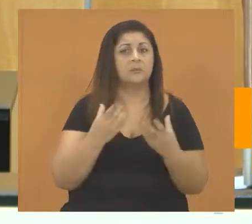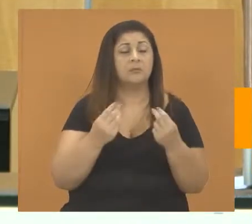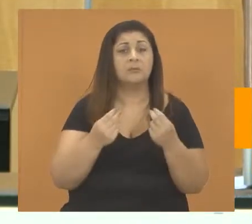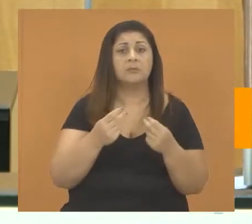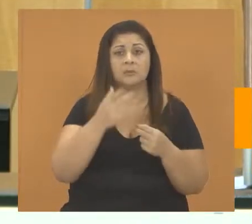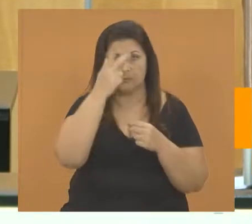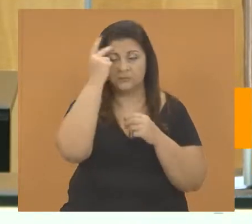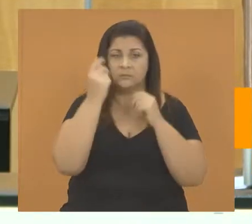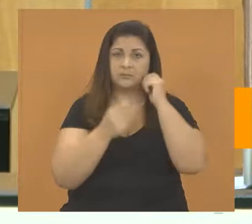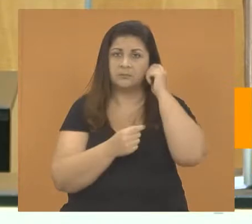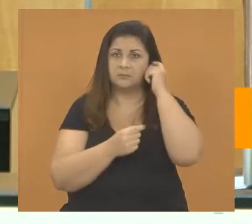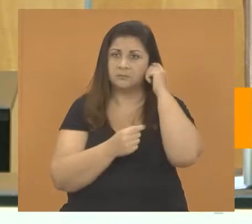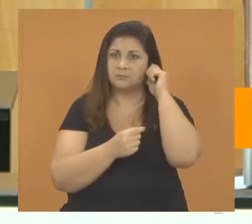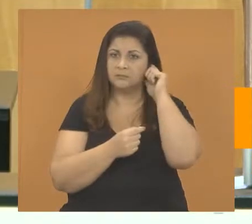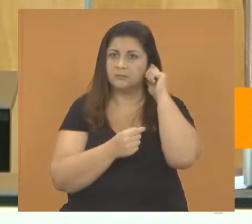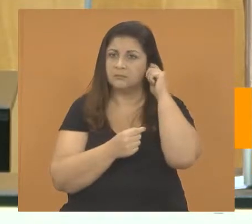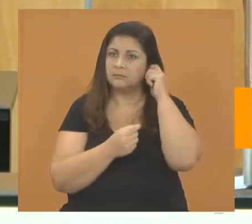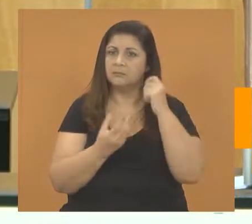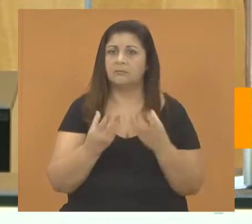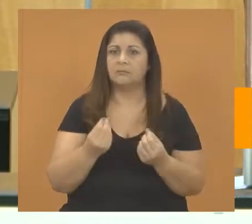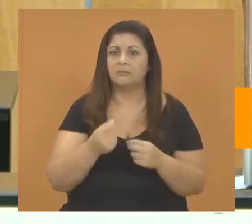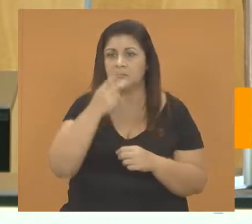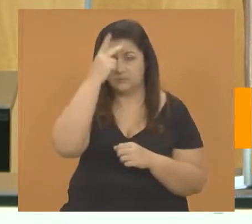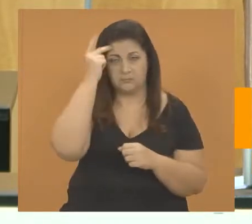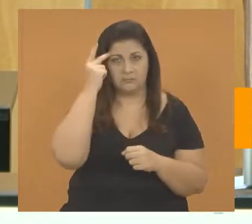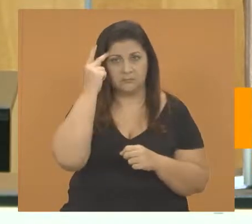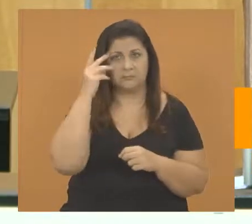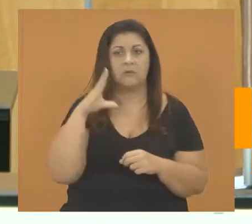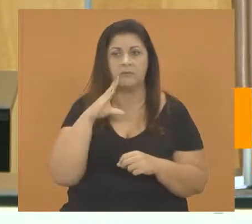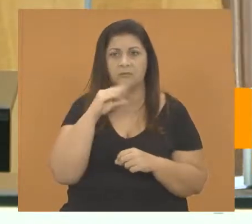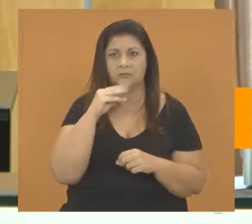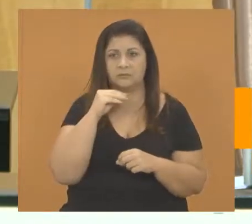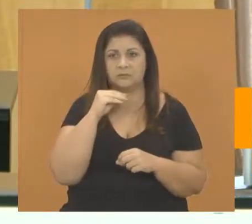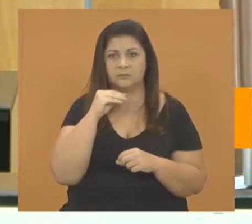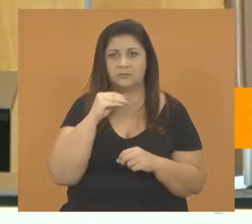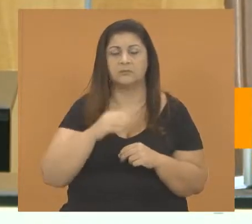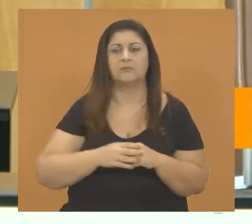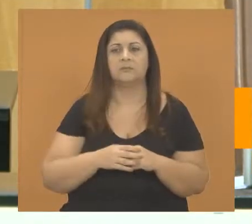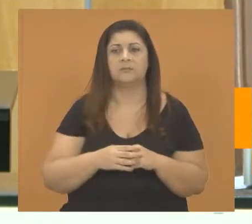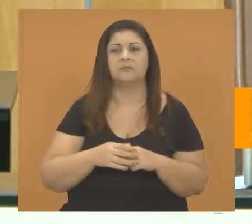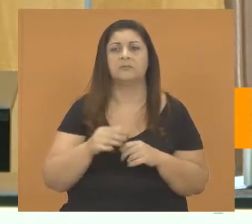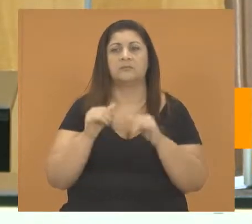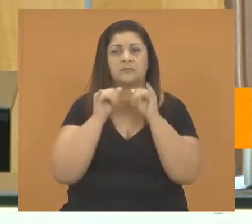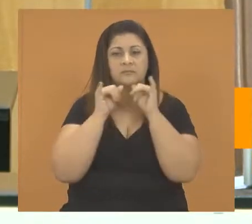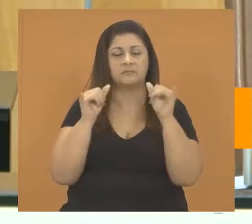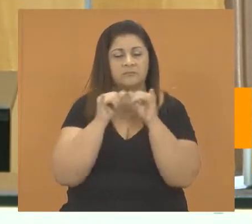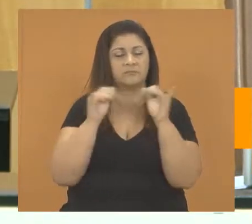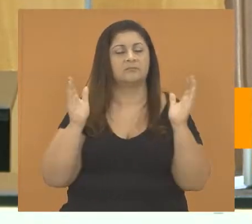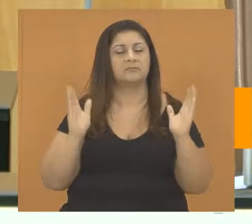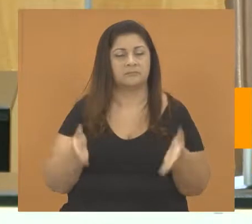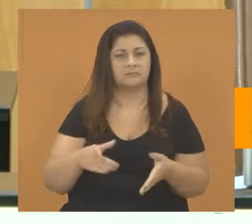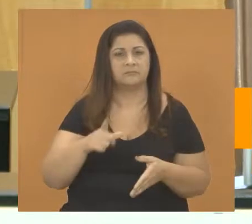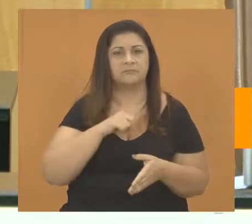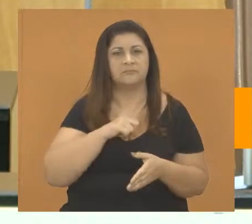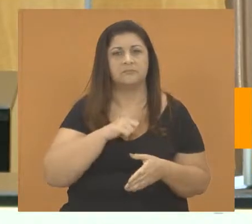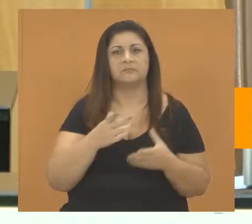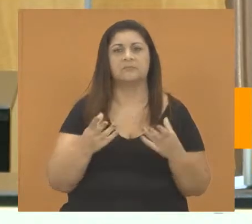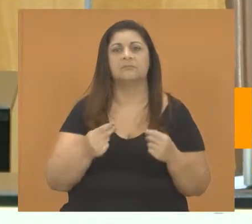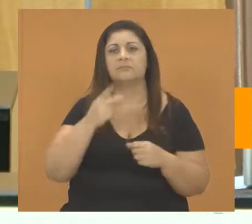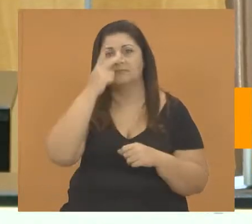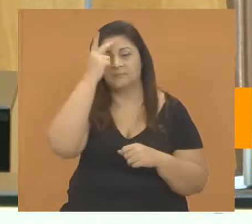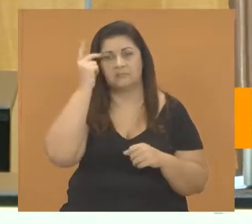prefeitura tem muitos funcionários eu falo para os atuais secretários já falei pra quase todos eles têm muitos servidores que